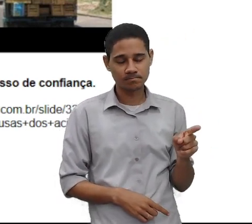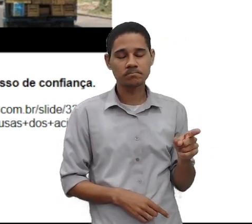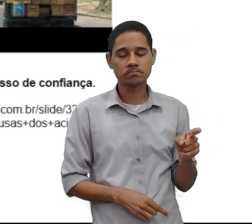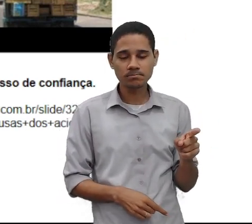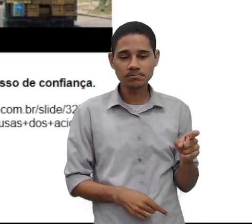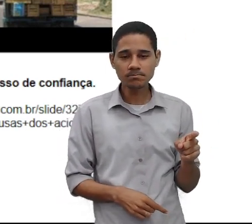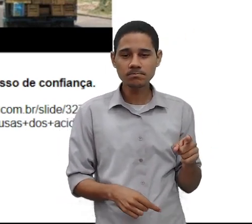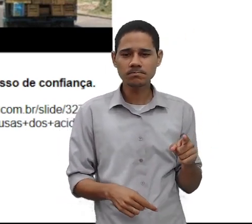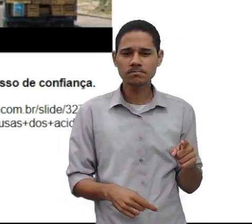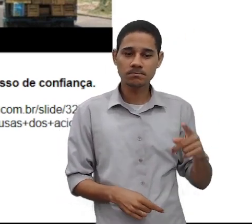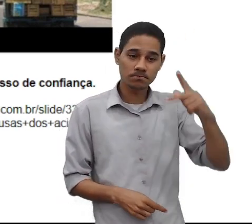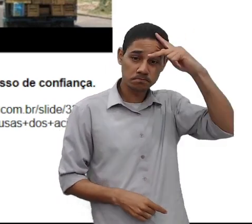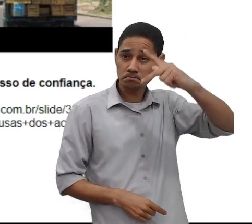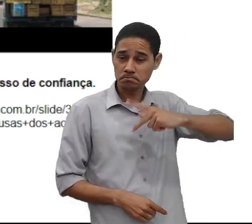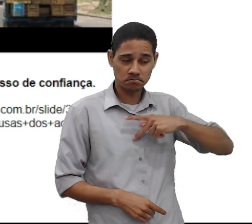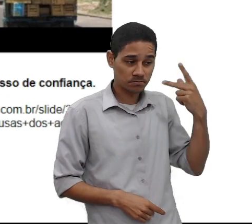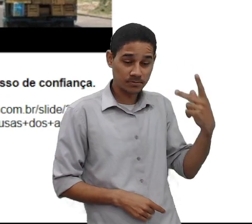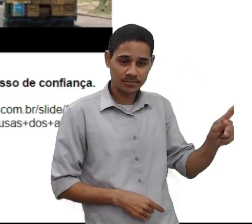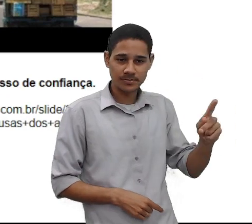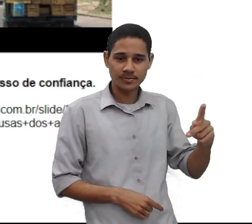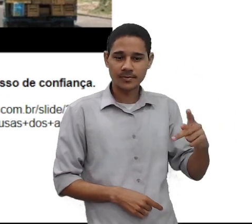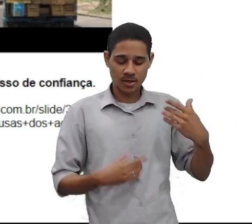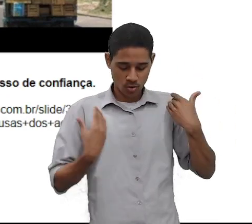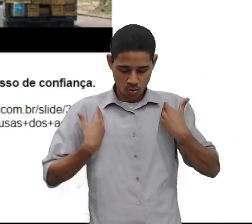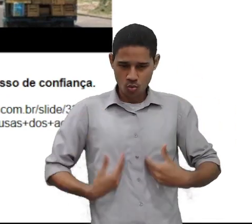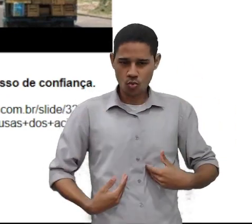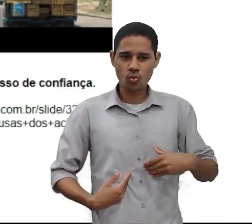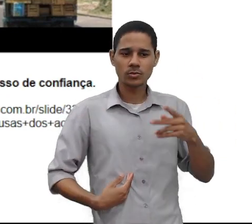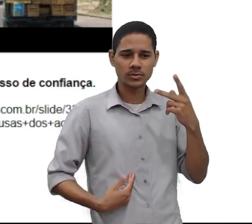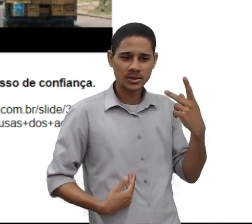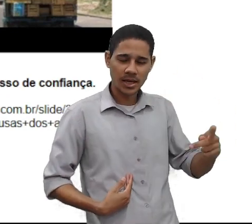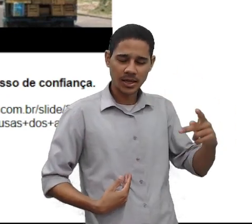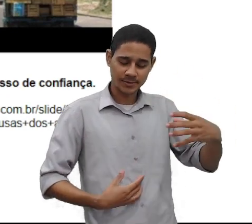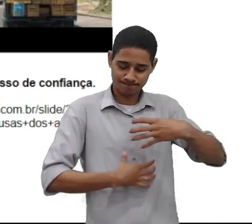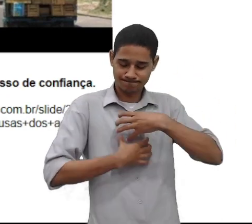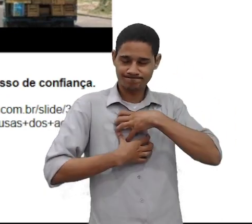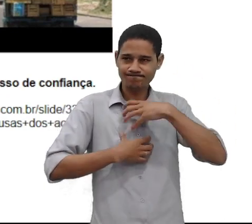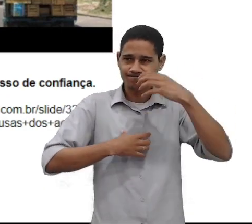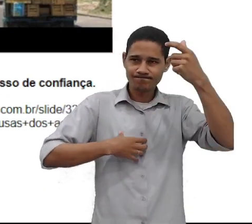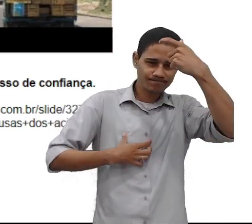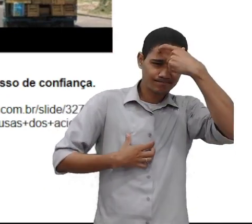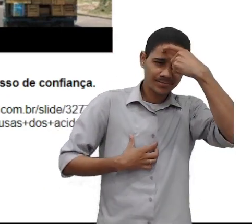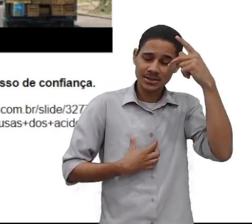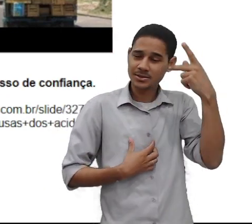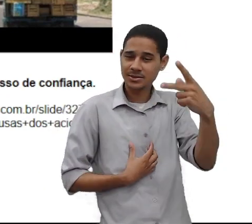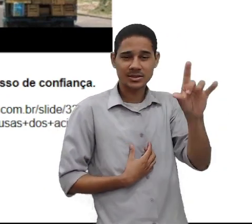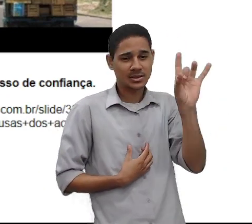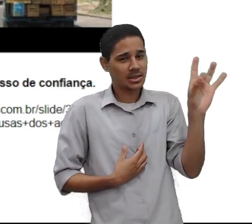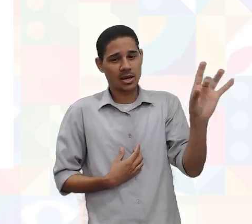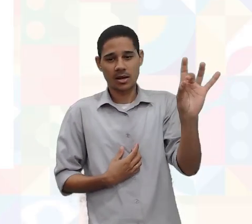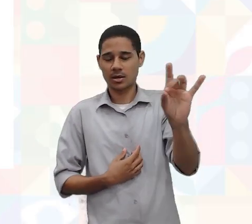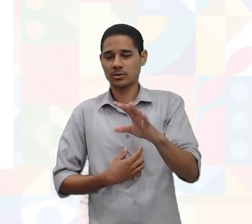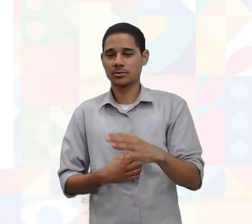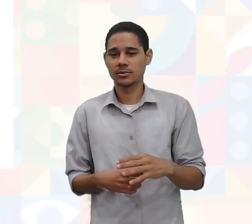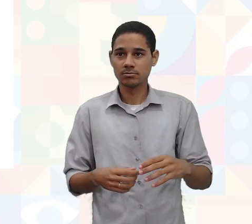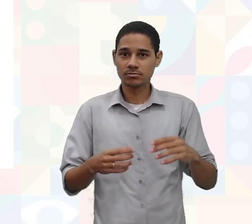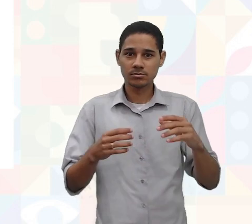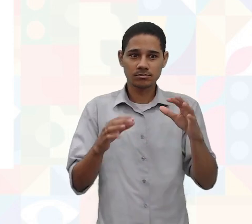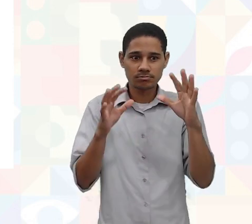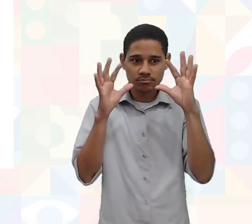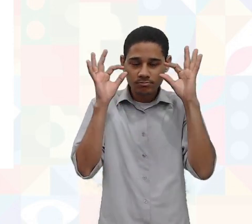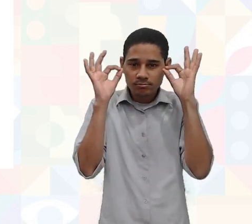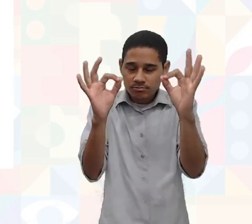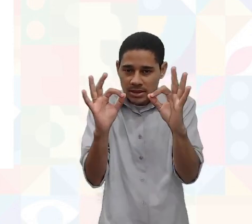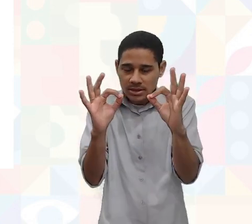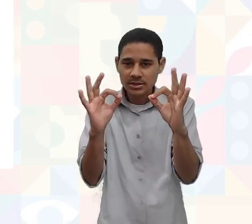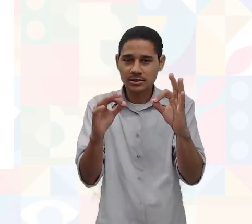fatores próprios das características físicas e psicológicas de cada um, como a tensão,